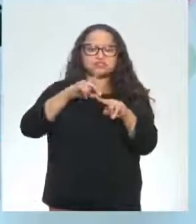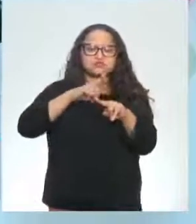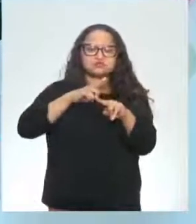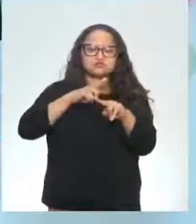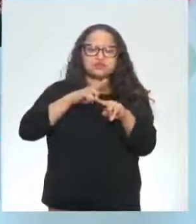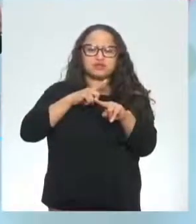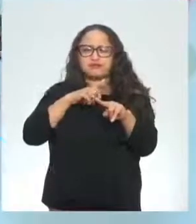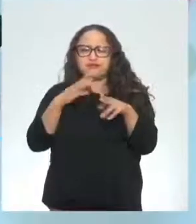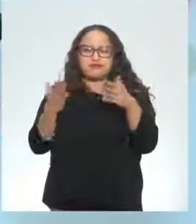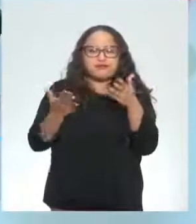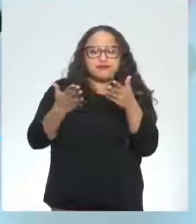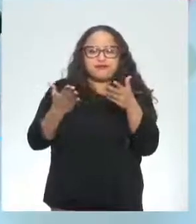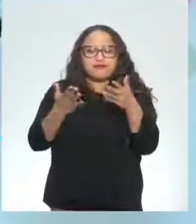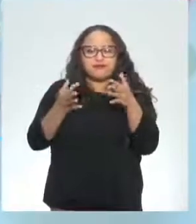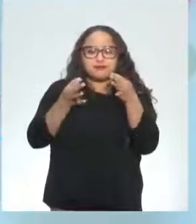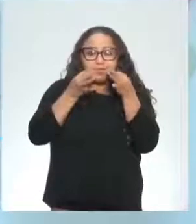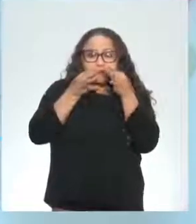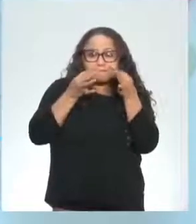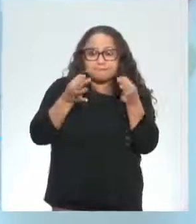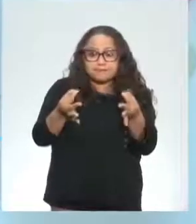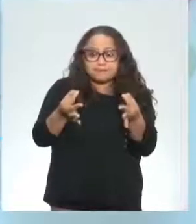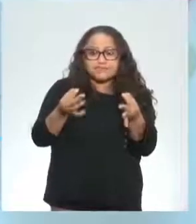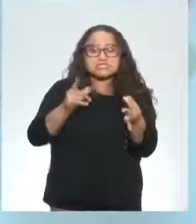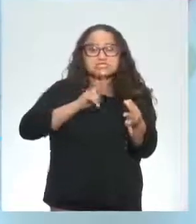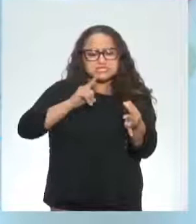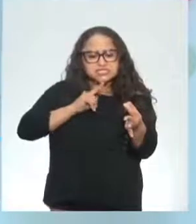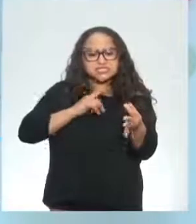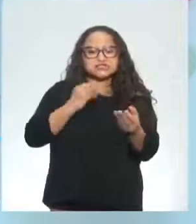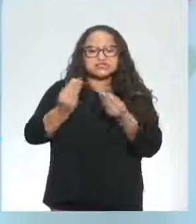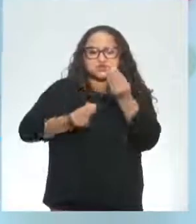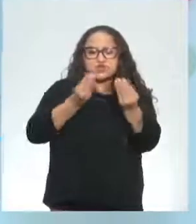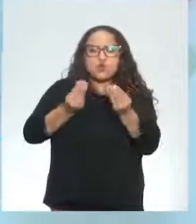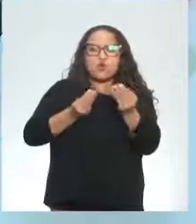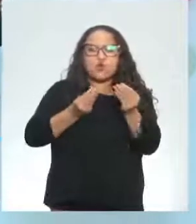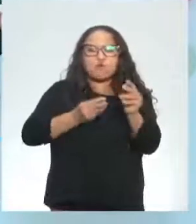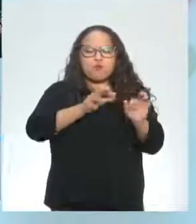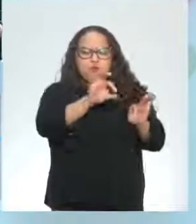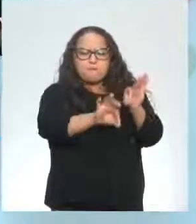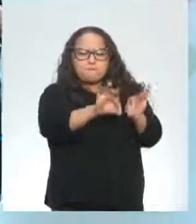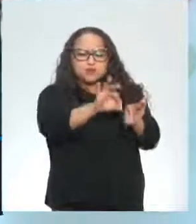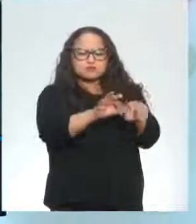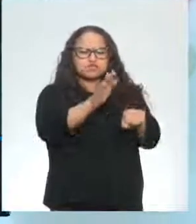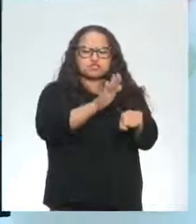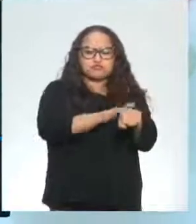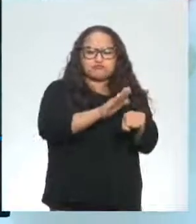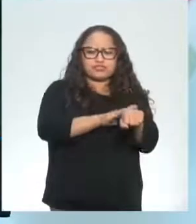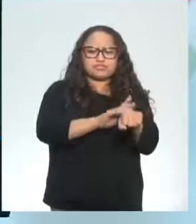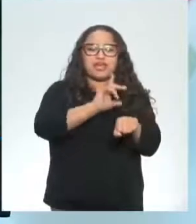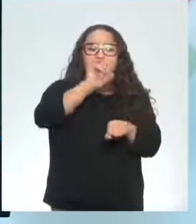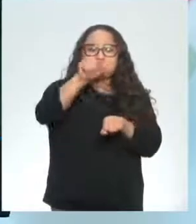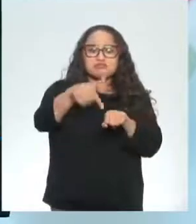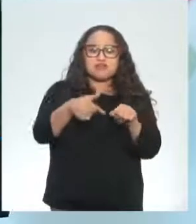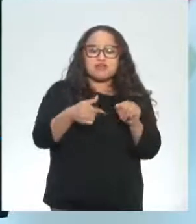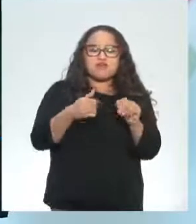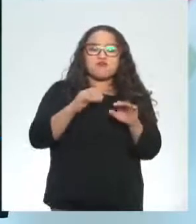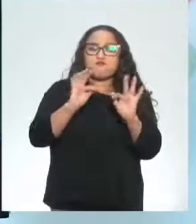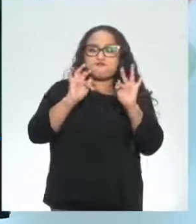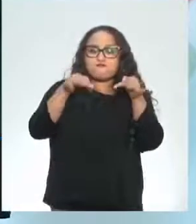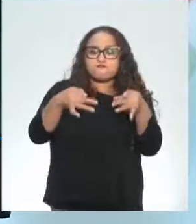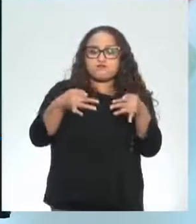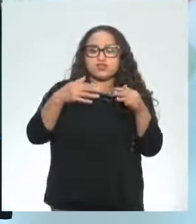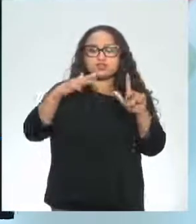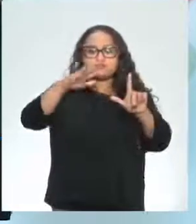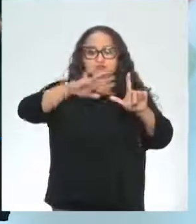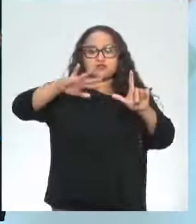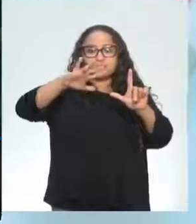norte, de como é que a gente vai desenvolver esse projeto depois, esse trabalho, até chegar no produto final da nossa obra. Muito obrigada,